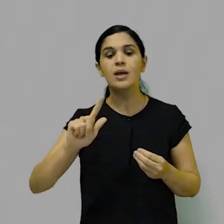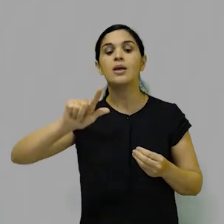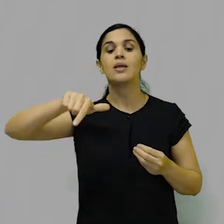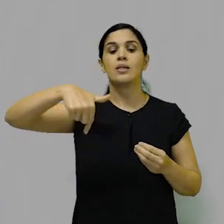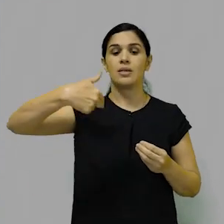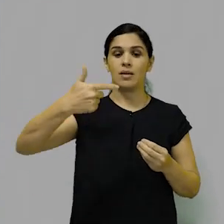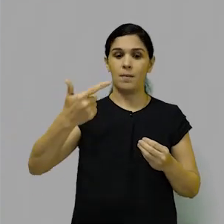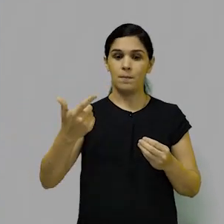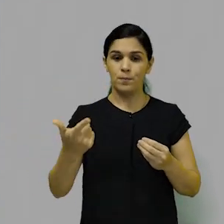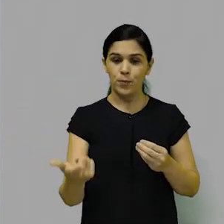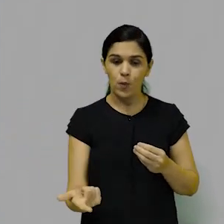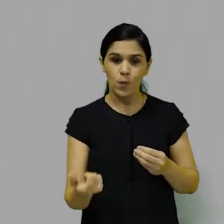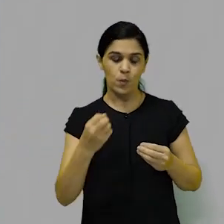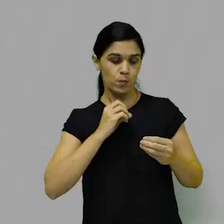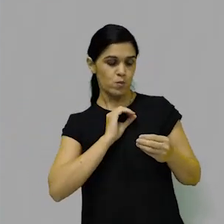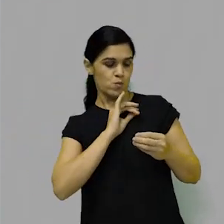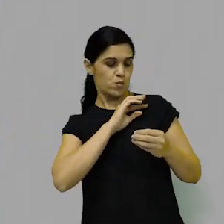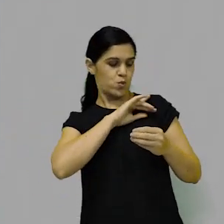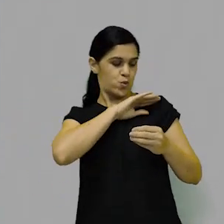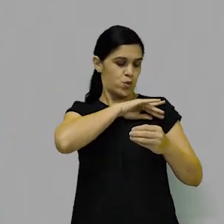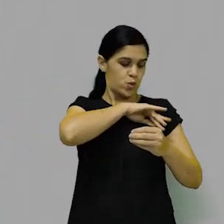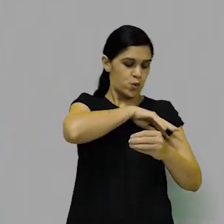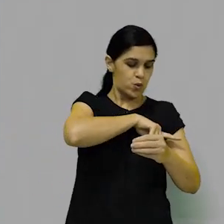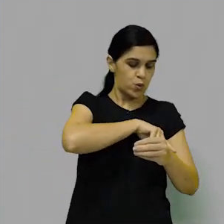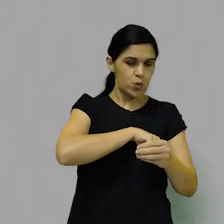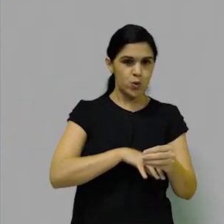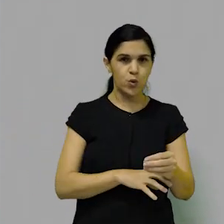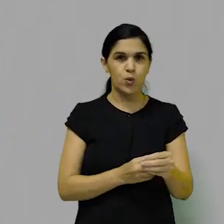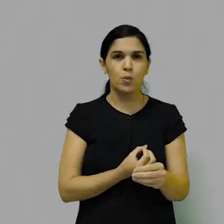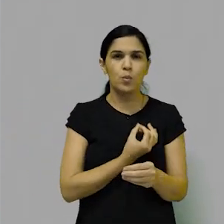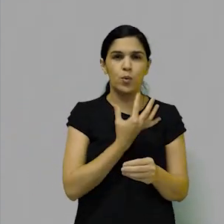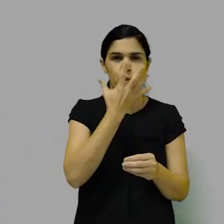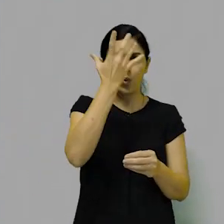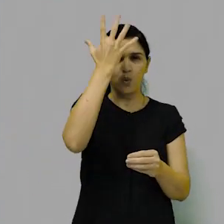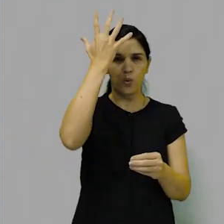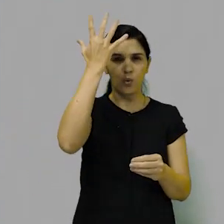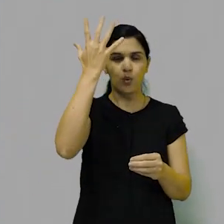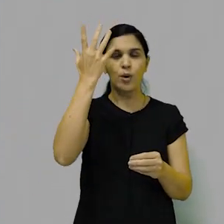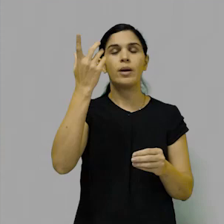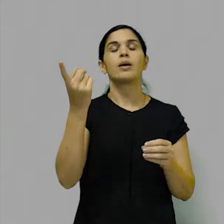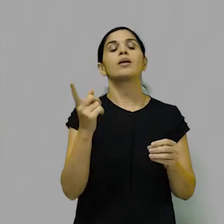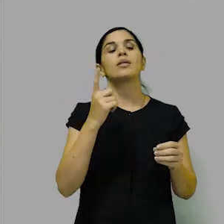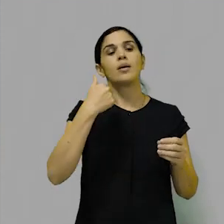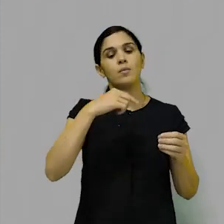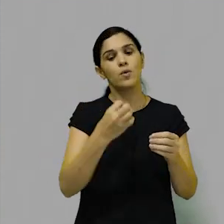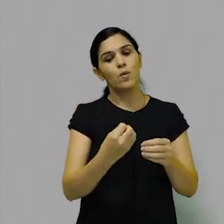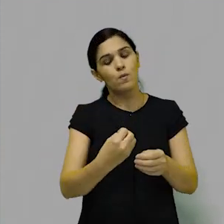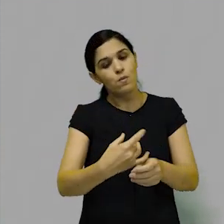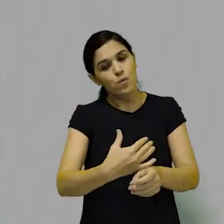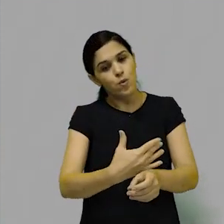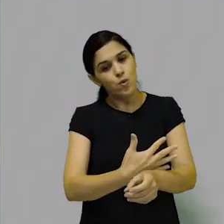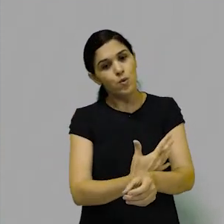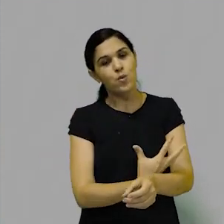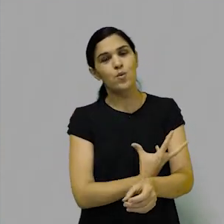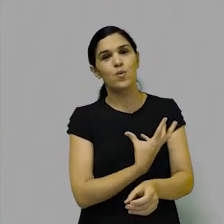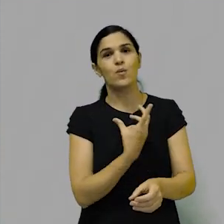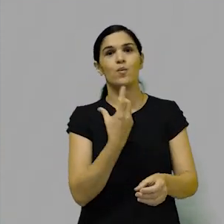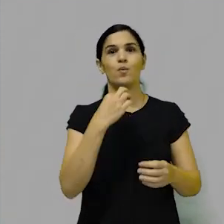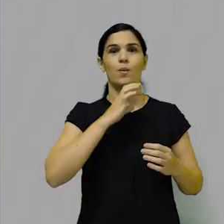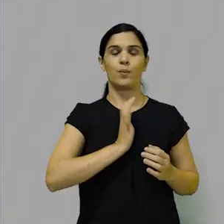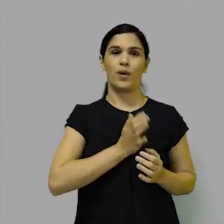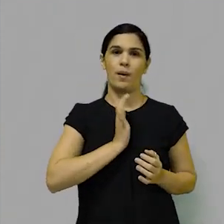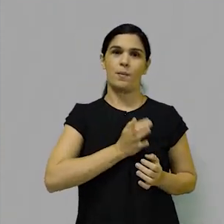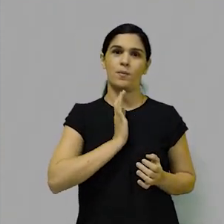pelo átrio esquerdo, descia para o ventrículo esquerdo e mais uma vez sofria uma sístole